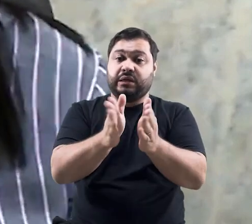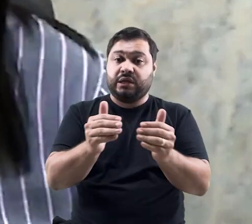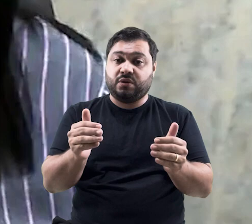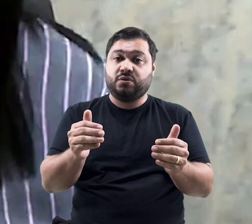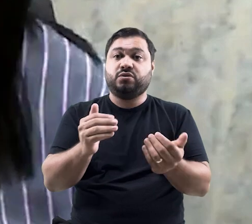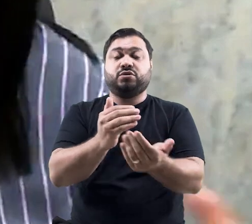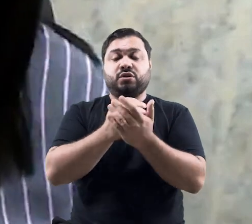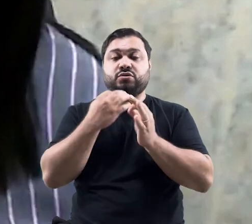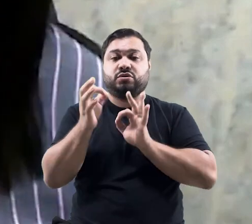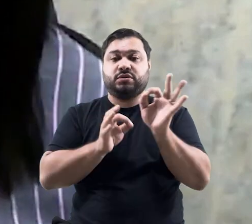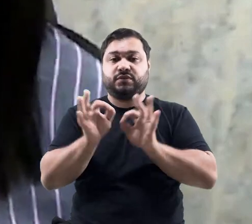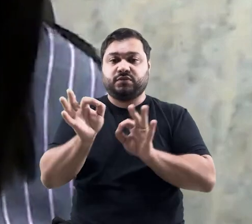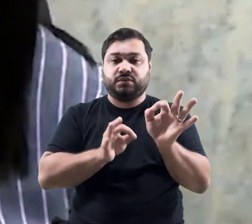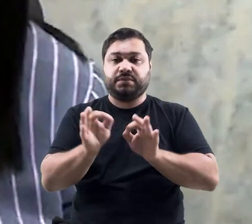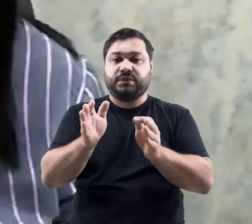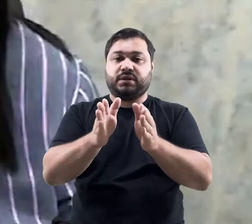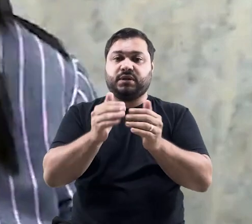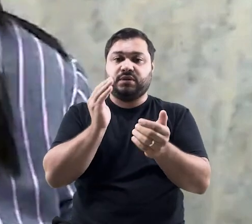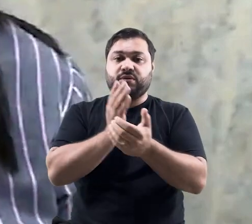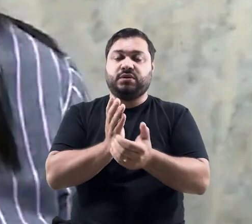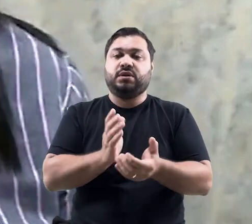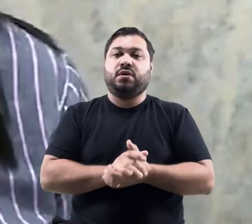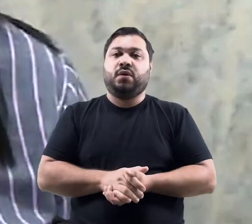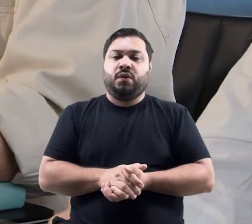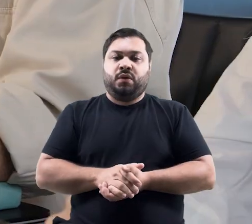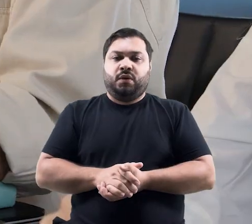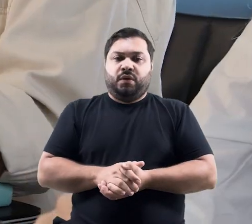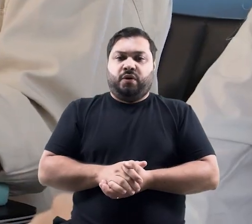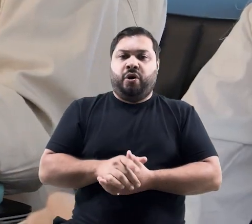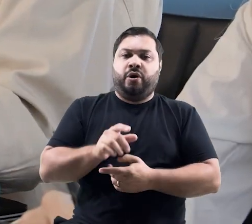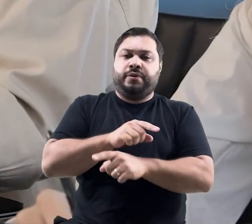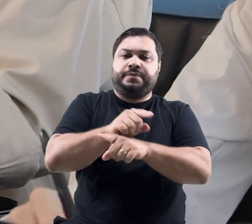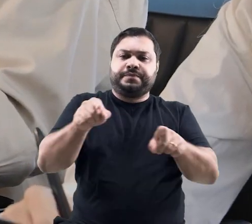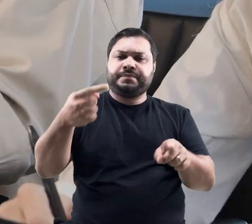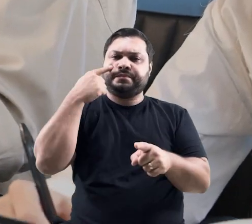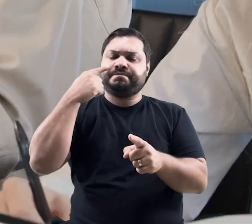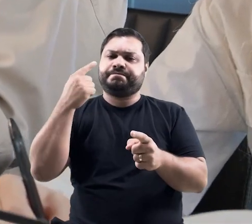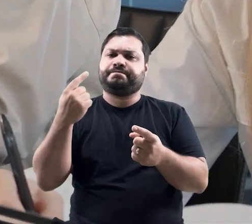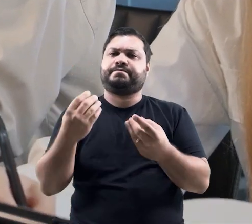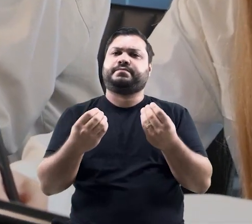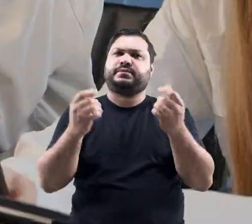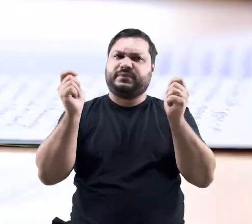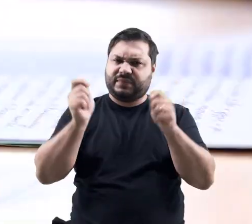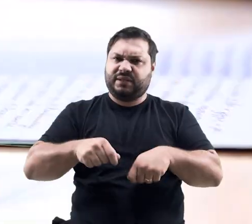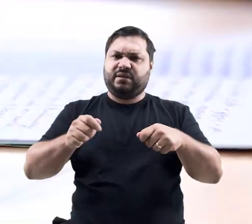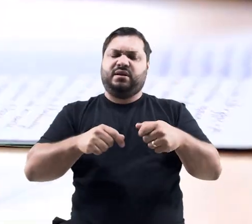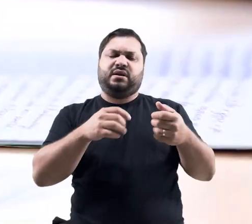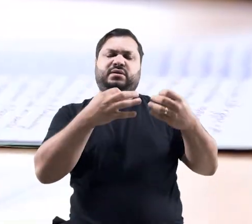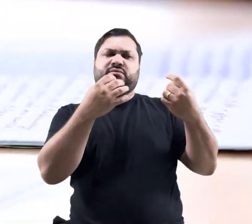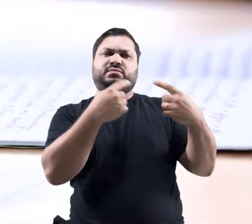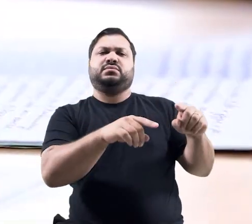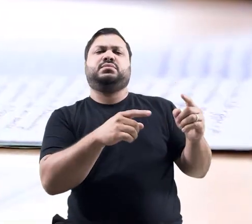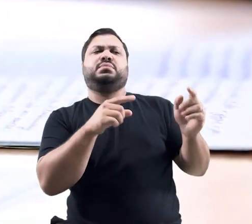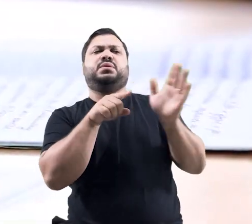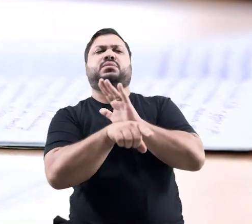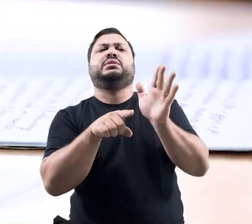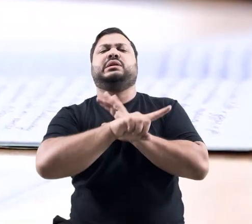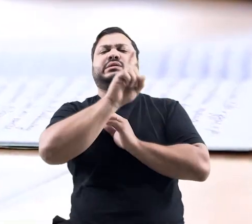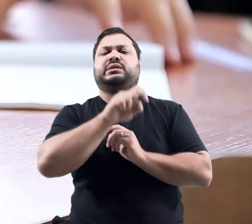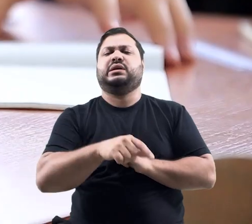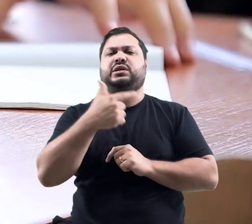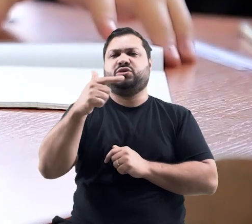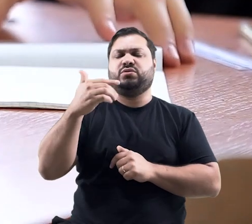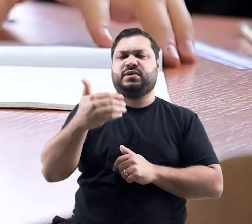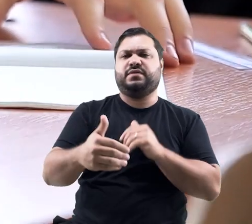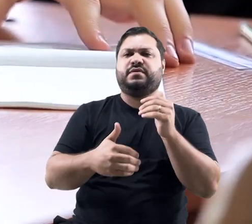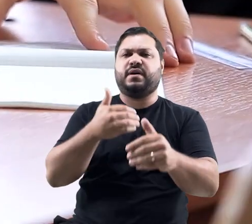aí eles ajudam a gente a fundamentar o recurso. Por ser o meio de o candidato contestar o gabarito ou o